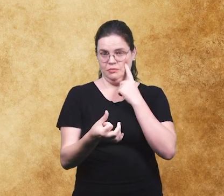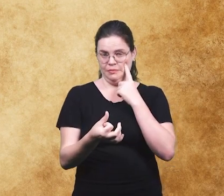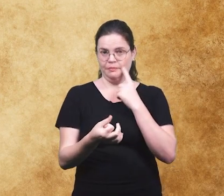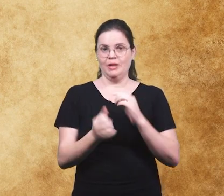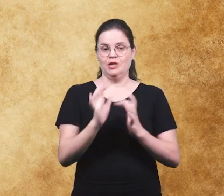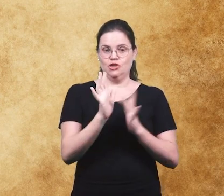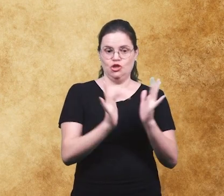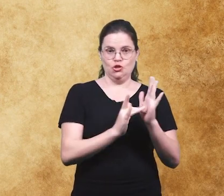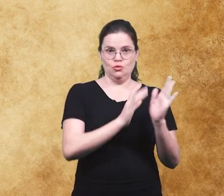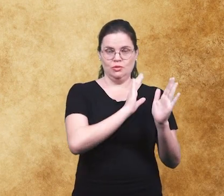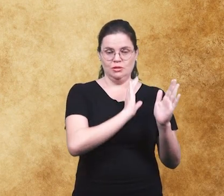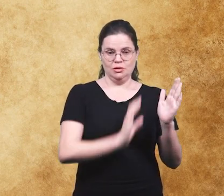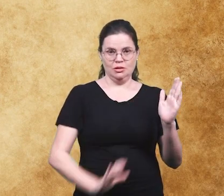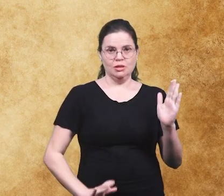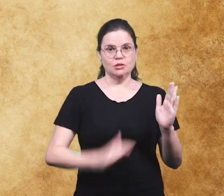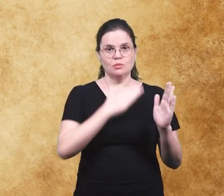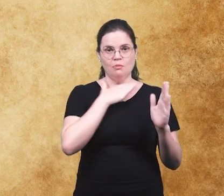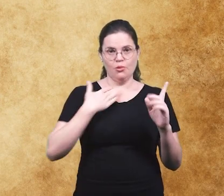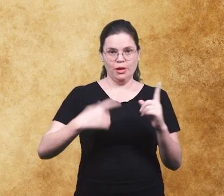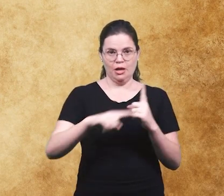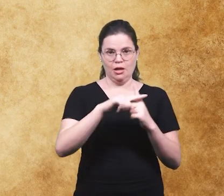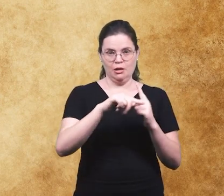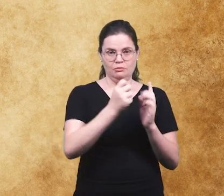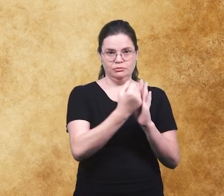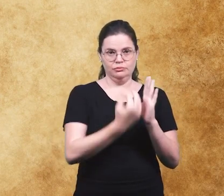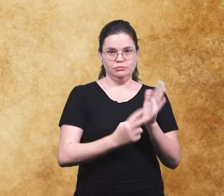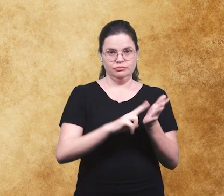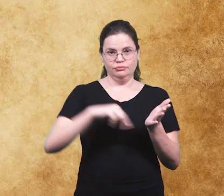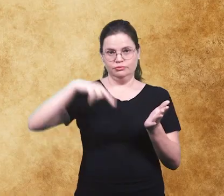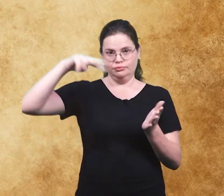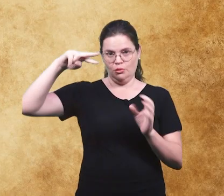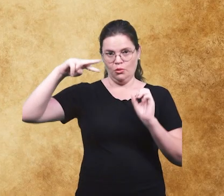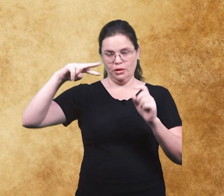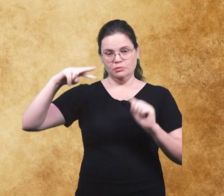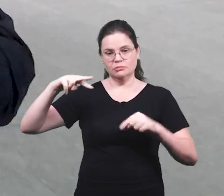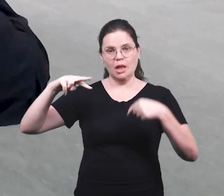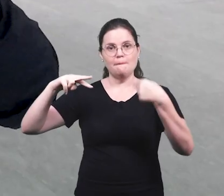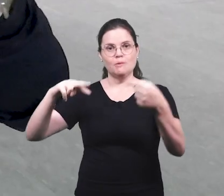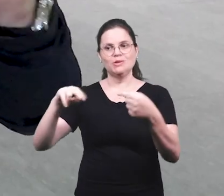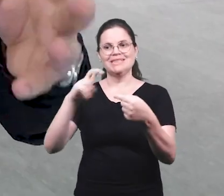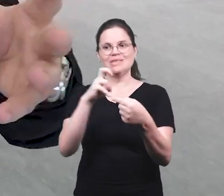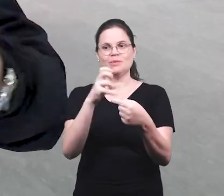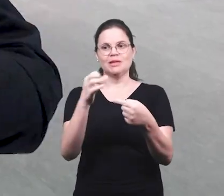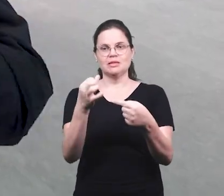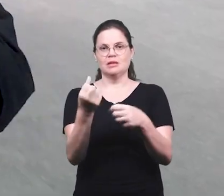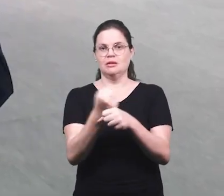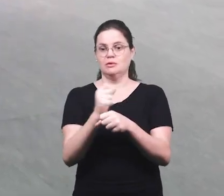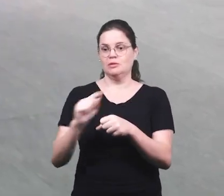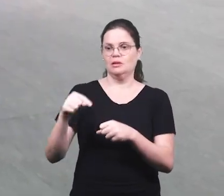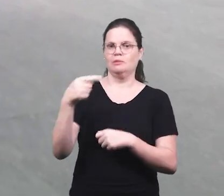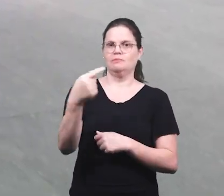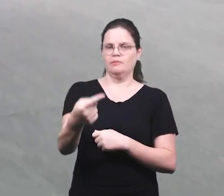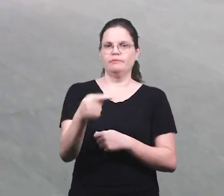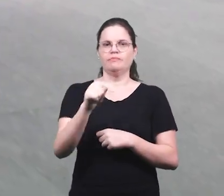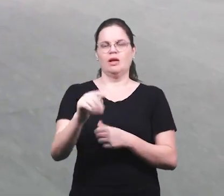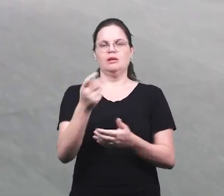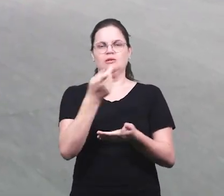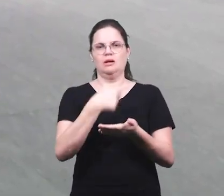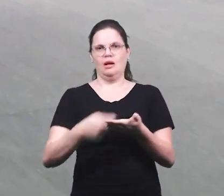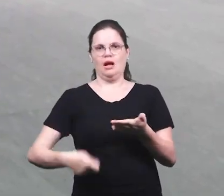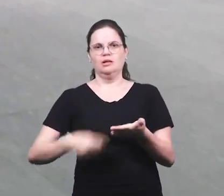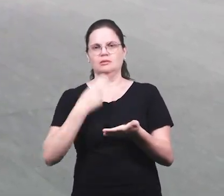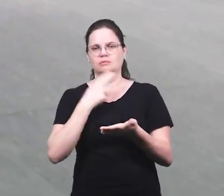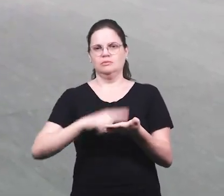de Cristo. Ali ele fala que quando a igreja se reunia, falava um em língua, falava